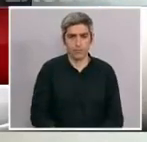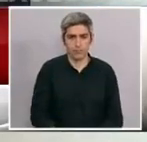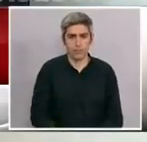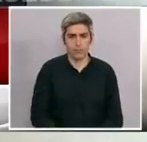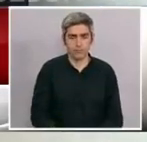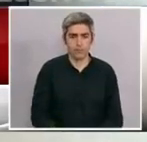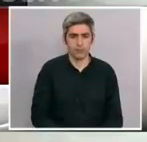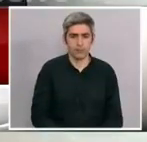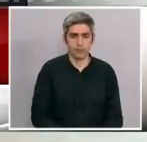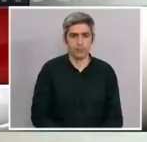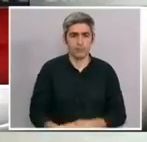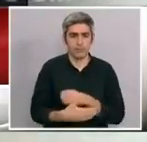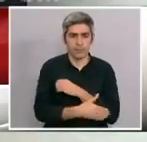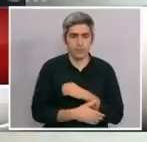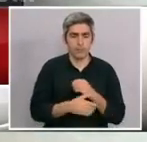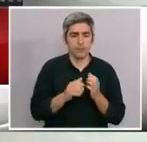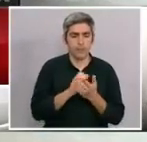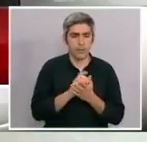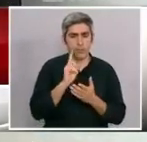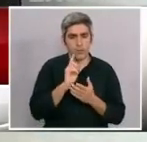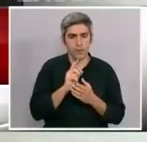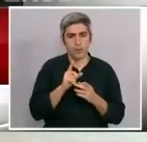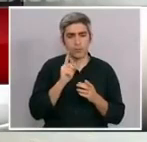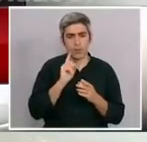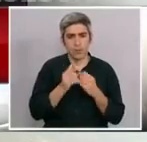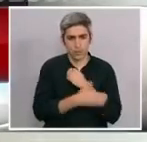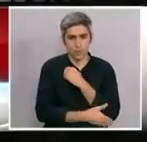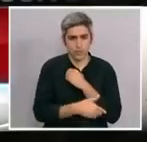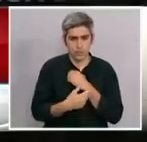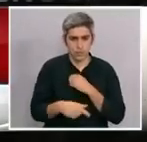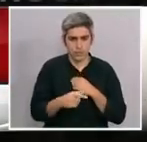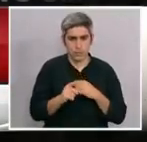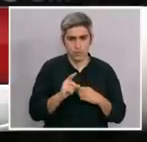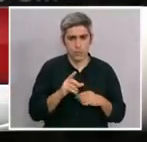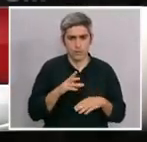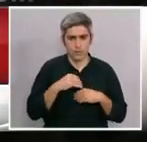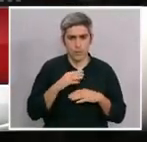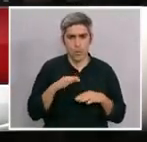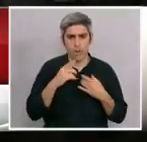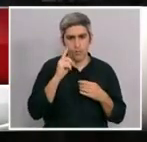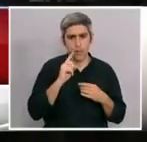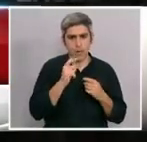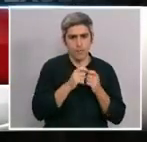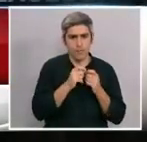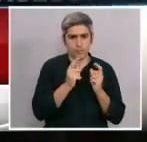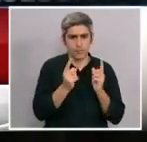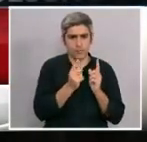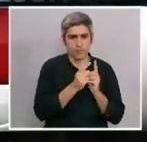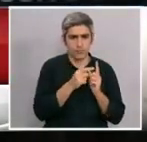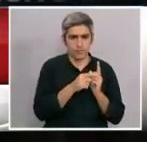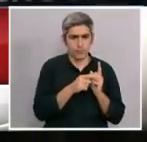Já viu? Aliás, era tanto de marido e mulher que ela era uma mulher ciumenta, não é? Não deixava que nenhuma mulher se